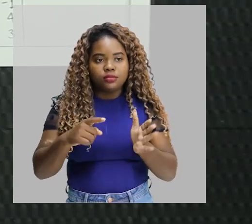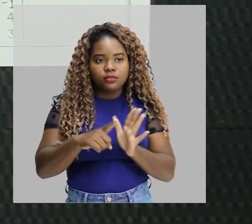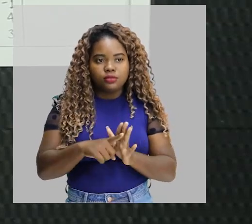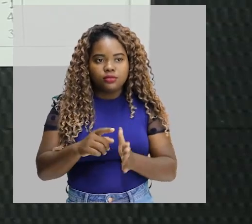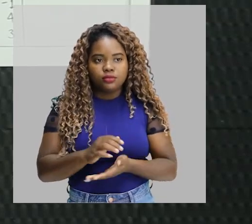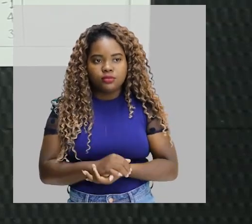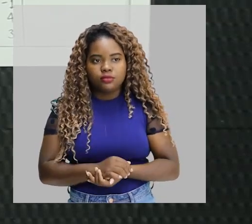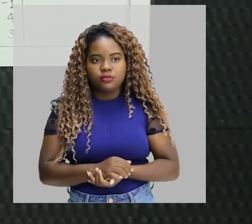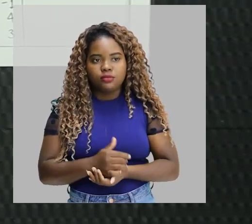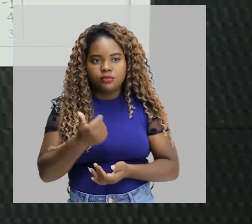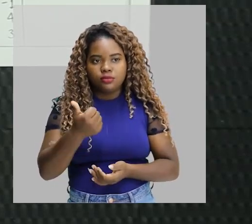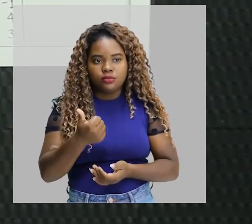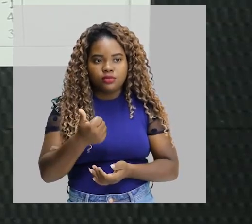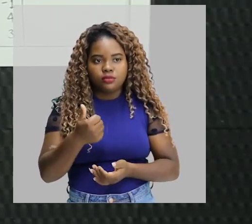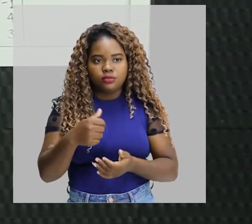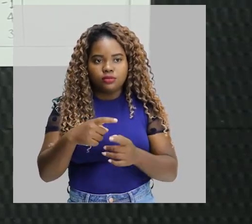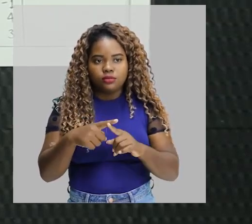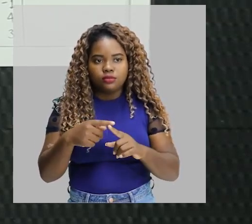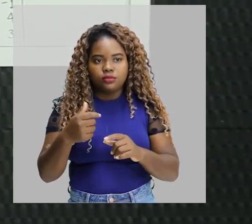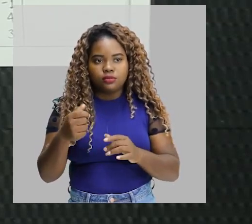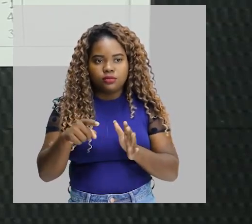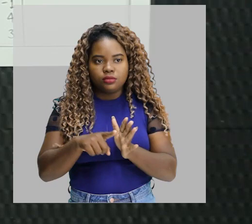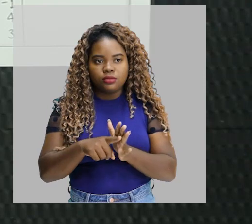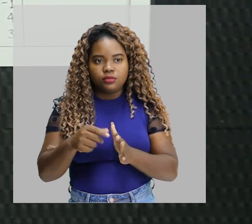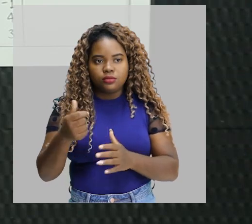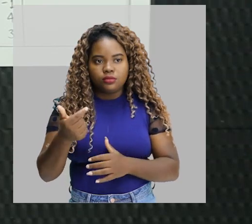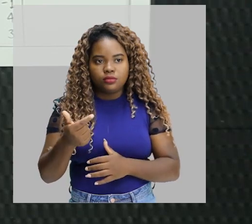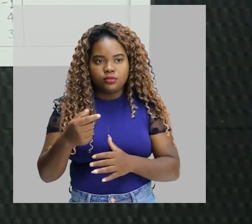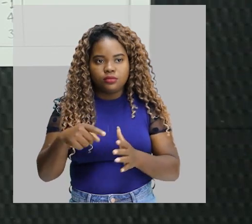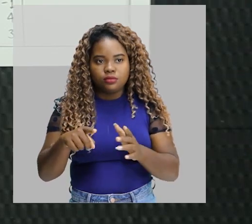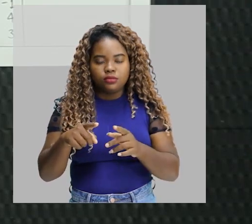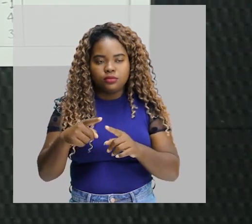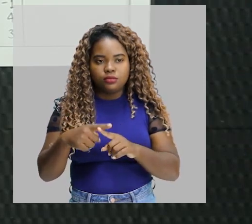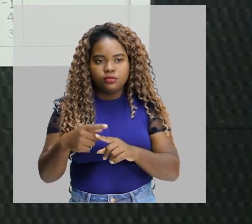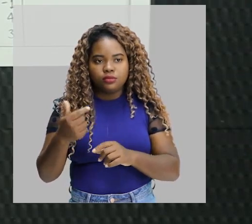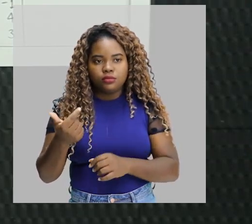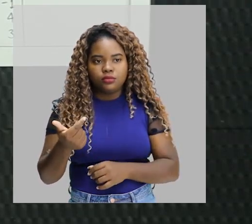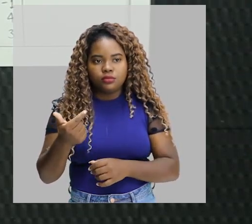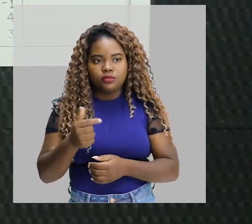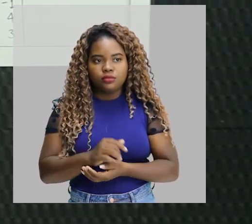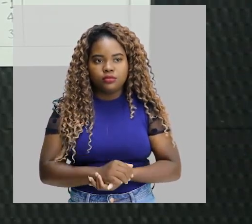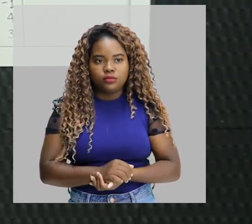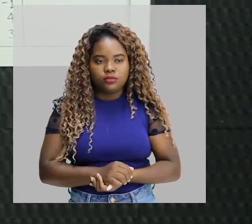menos 1 x - 2 x 2